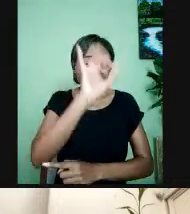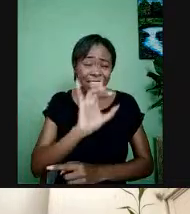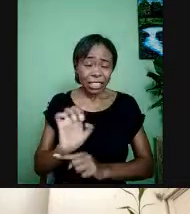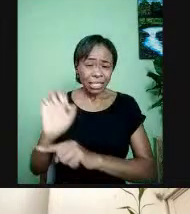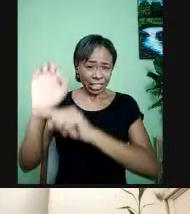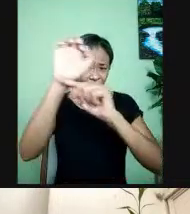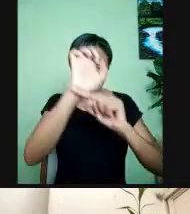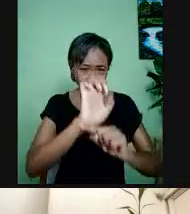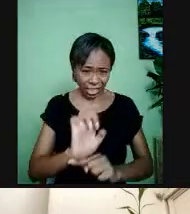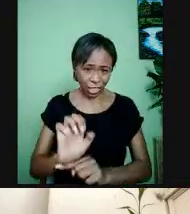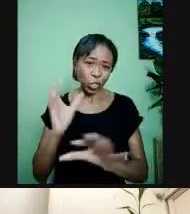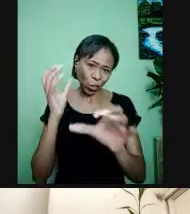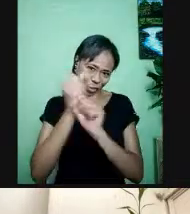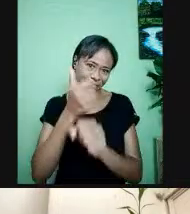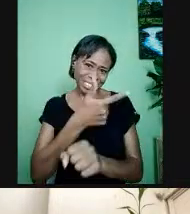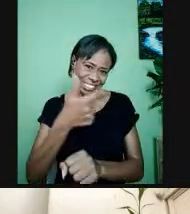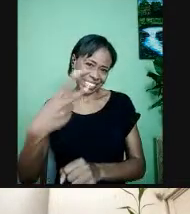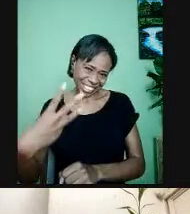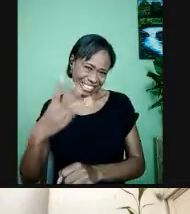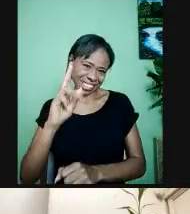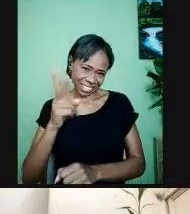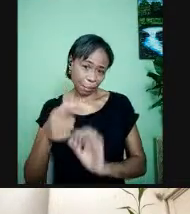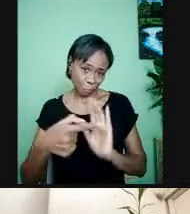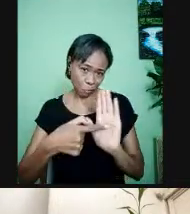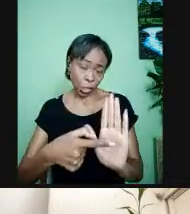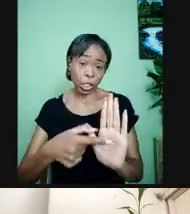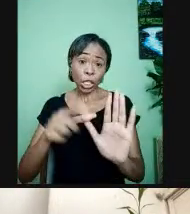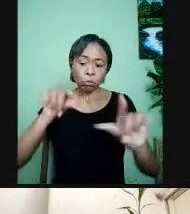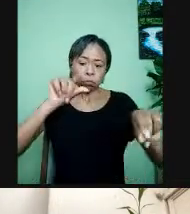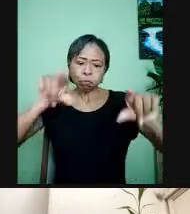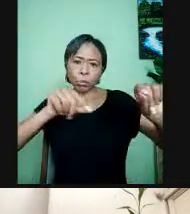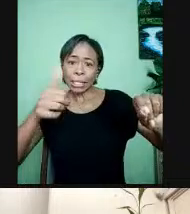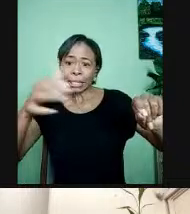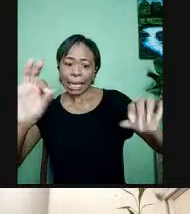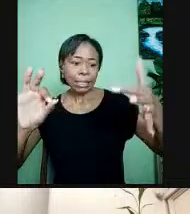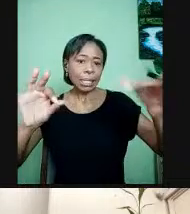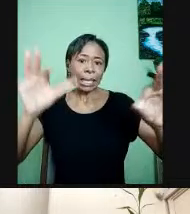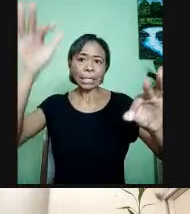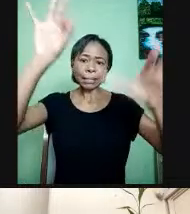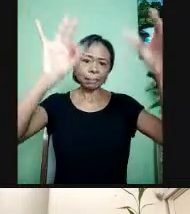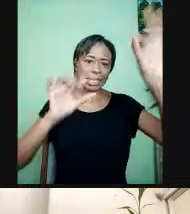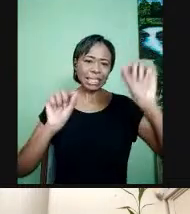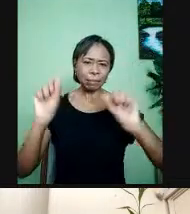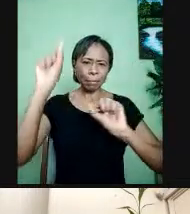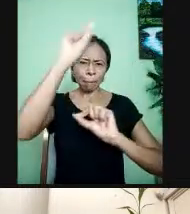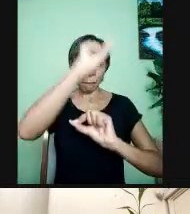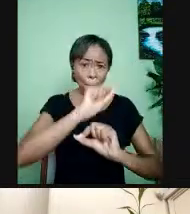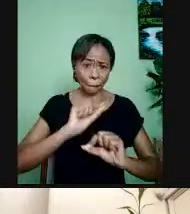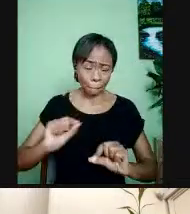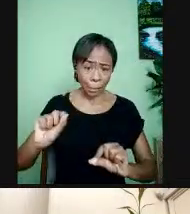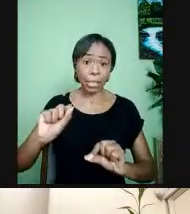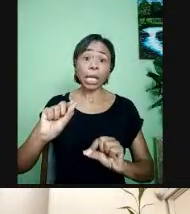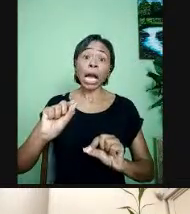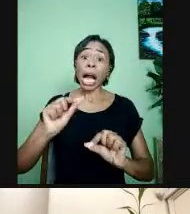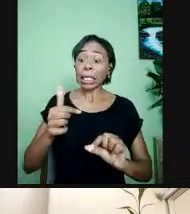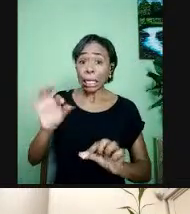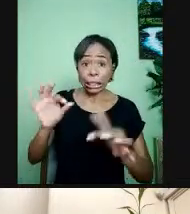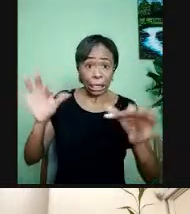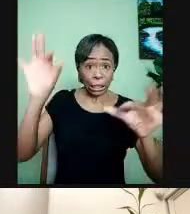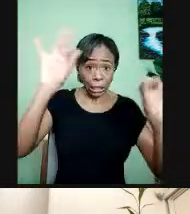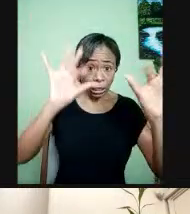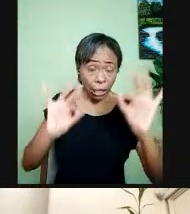Expo em 23 estados. Então, saiu 10 vencedores de cada estado, vai todos 10 lá para São Paulo, na final, onde eles